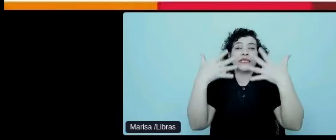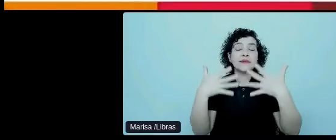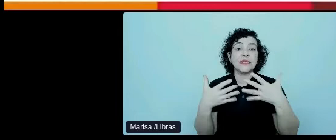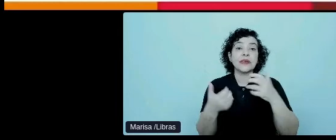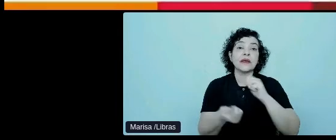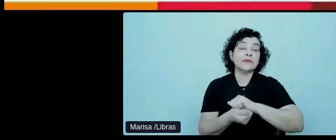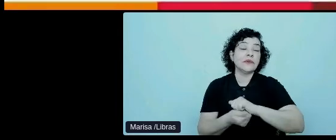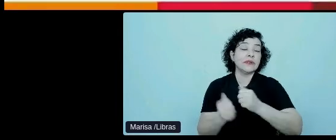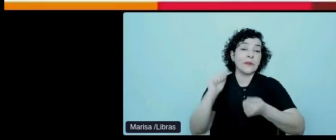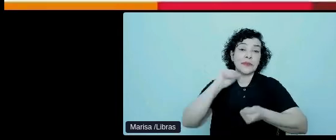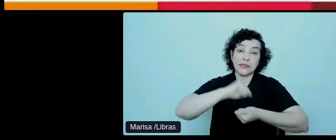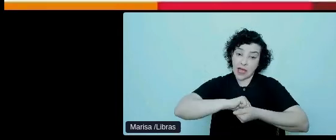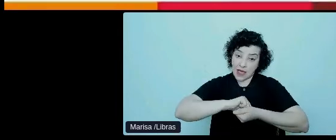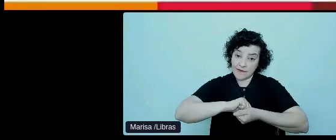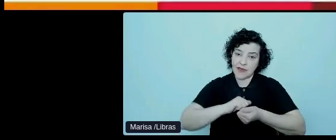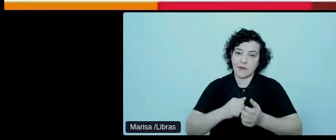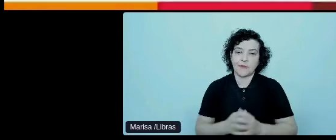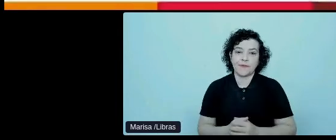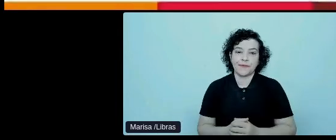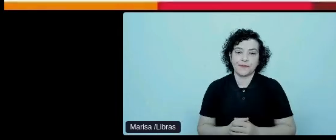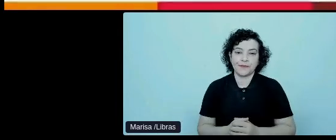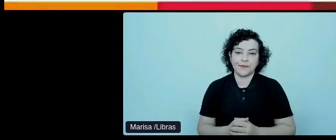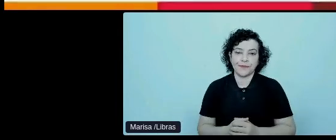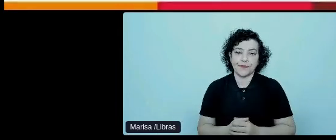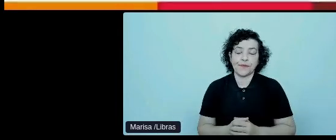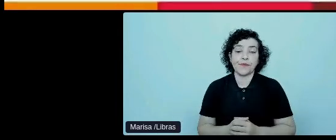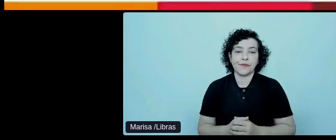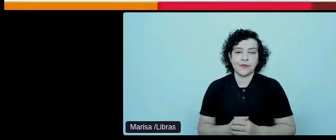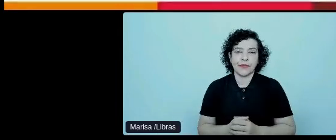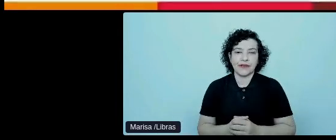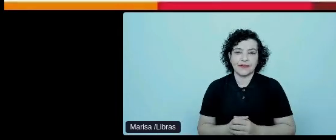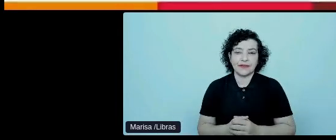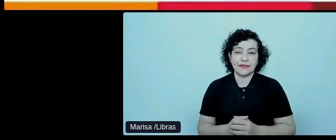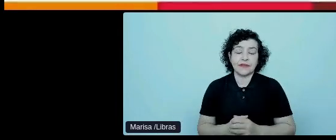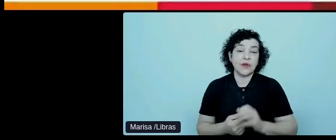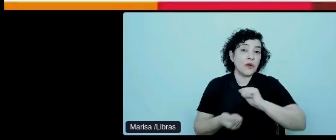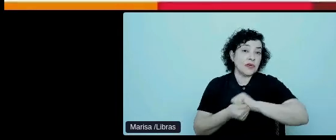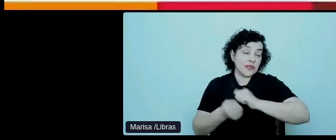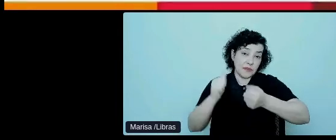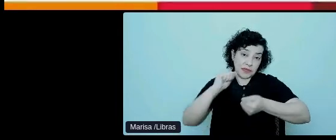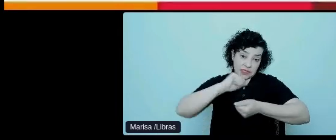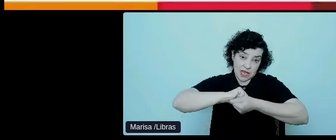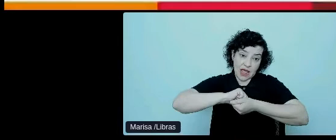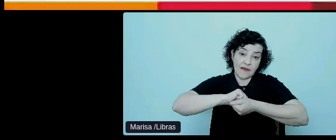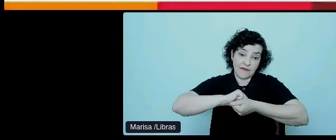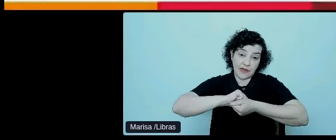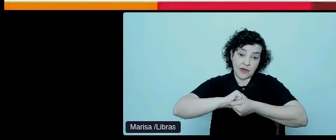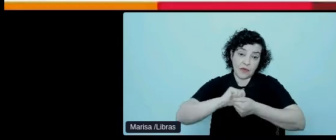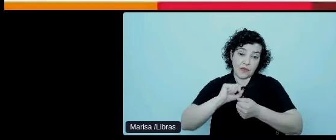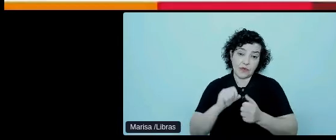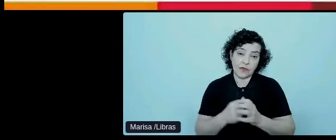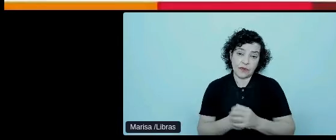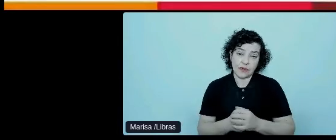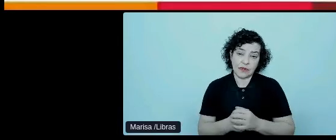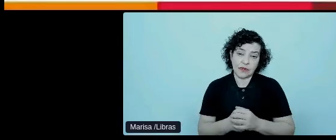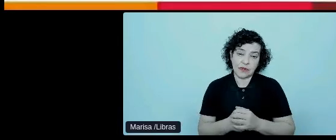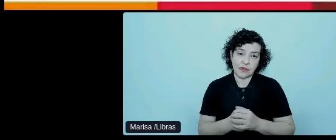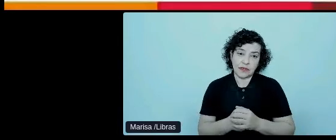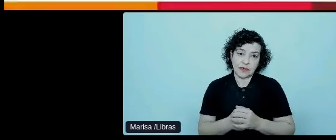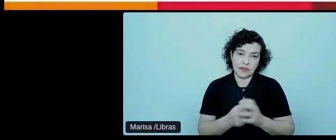adaptável. O adaptável, aqui está escrito, é uma diretriz acho que é do